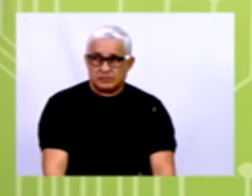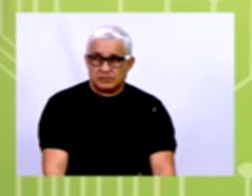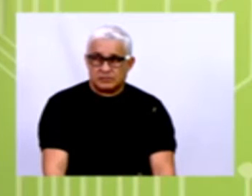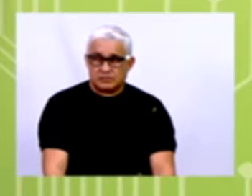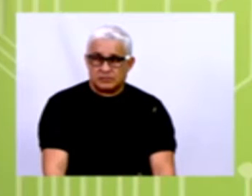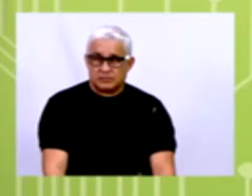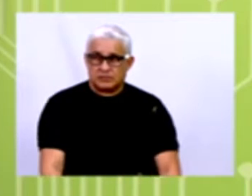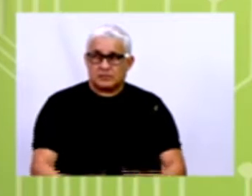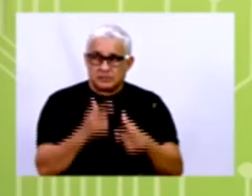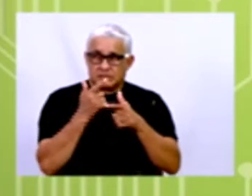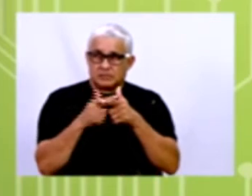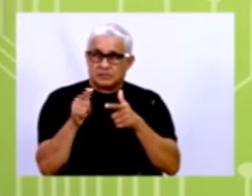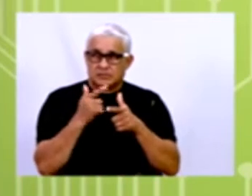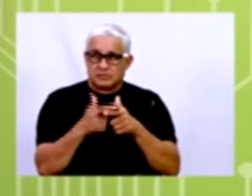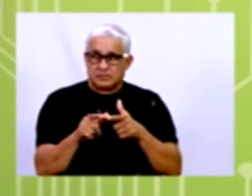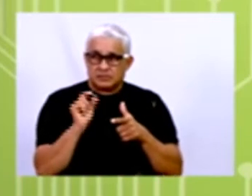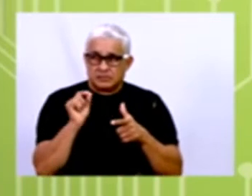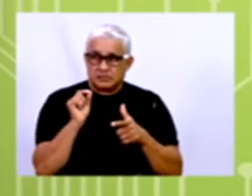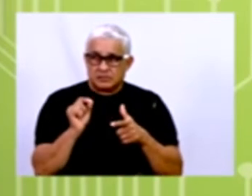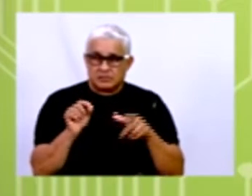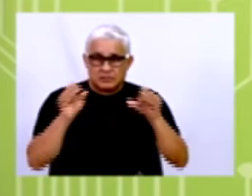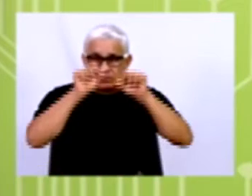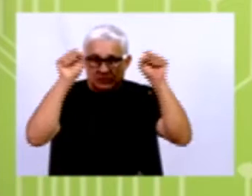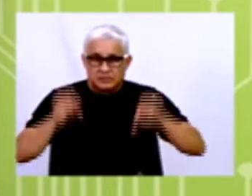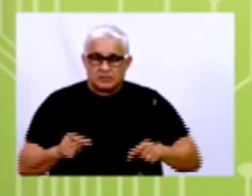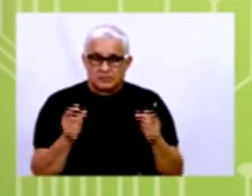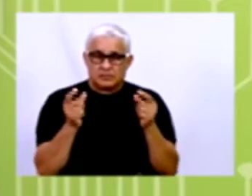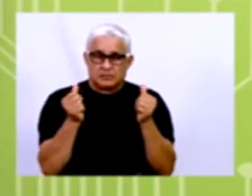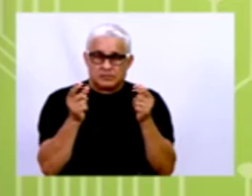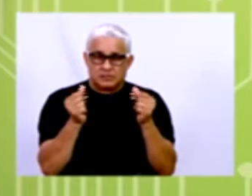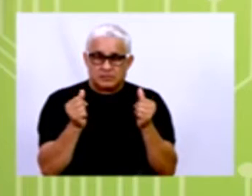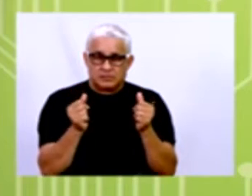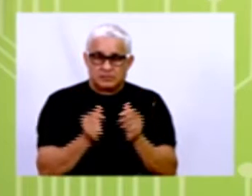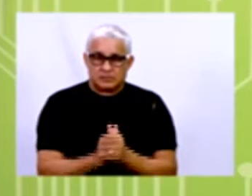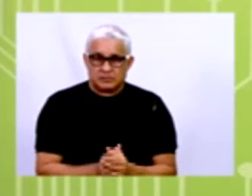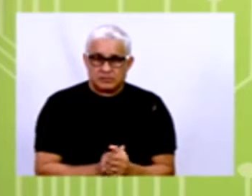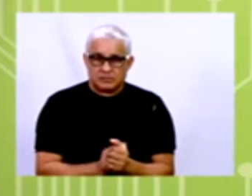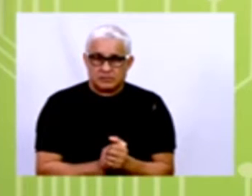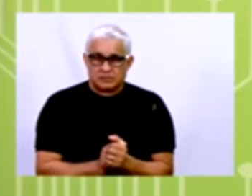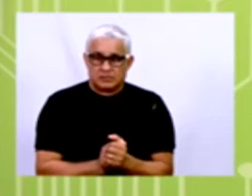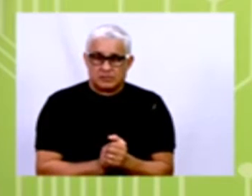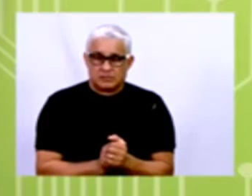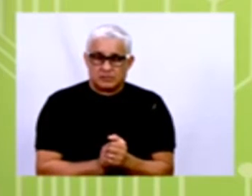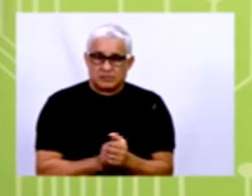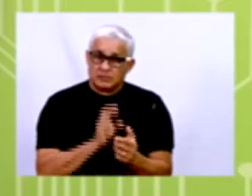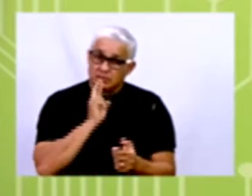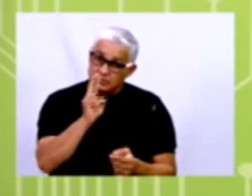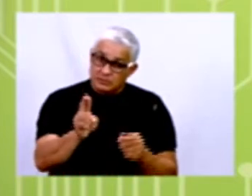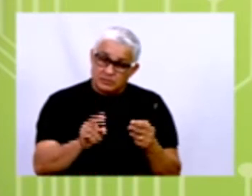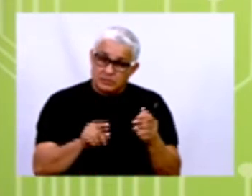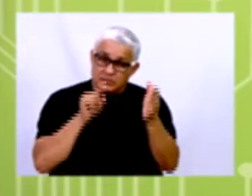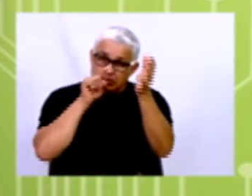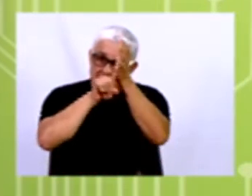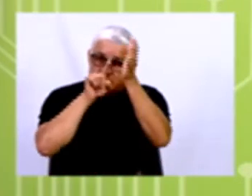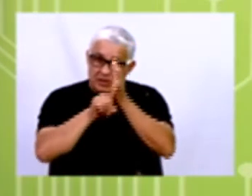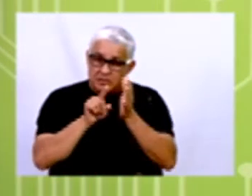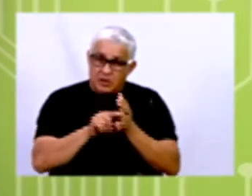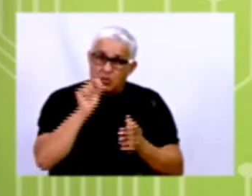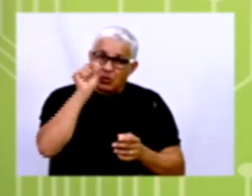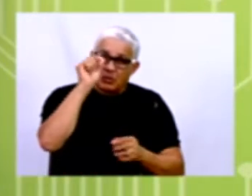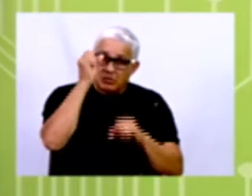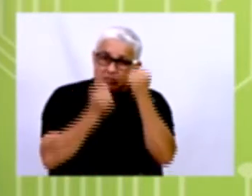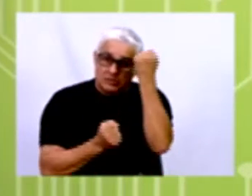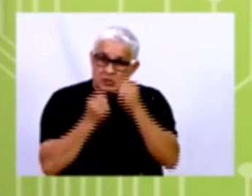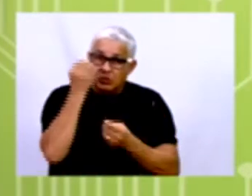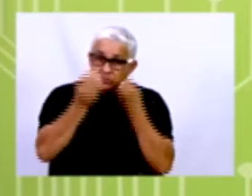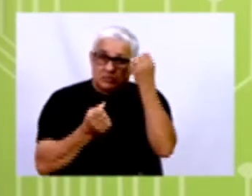nessa problemática do sistema econômico, que é responder essas 4 perguntas. O que produzir,